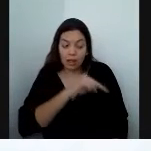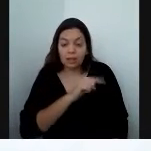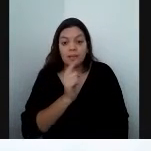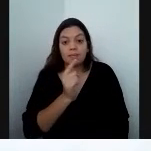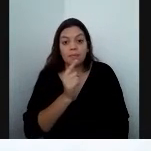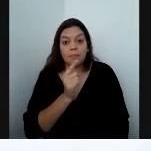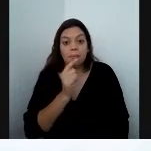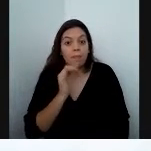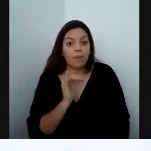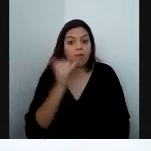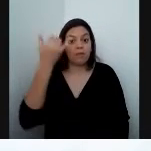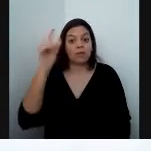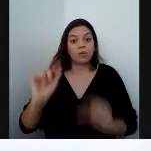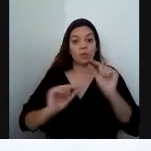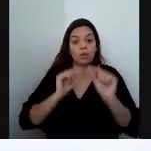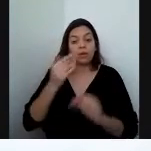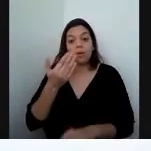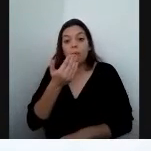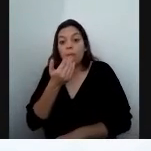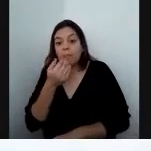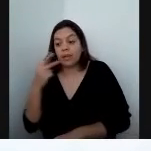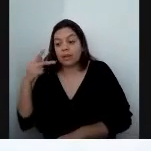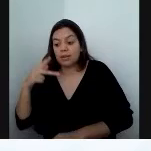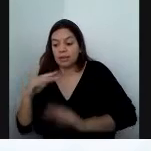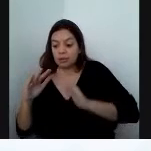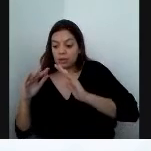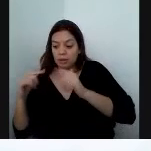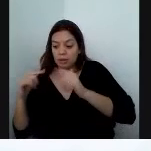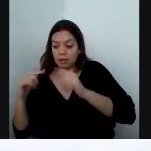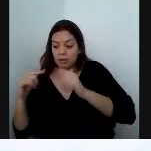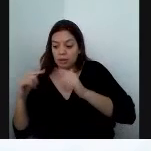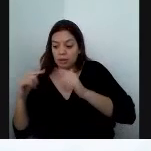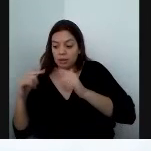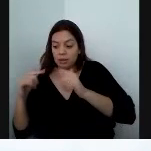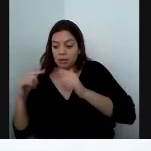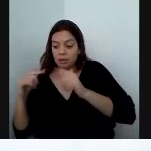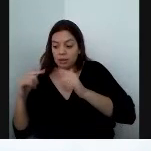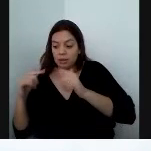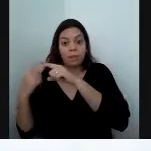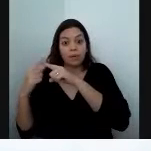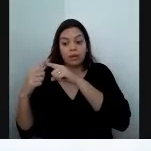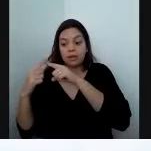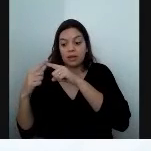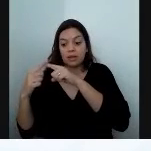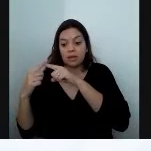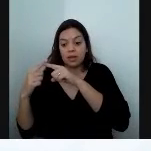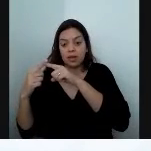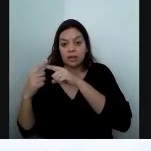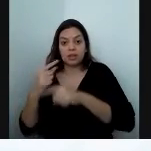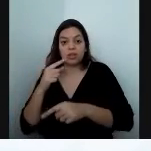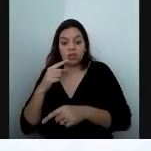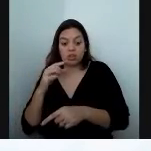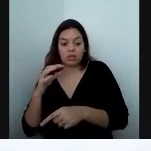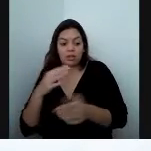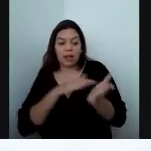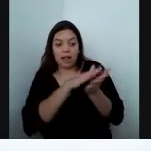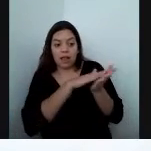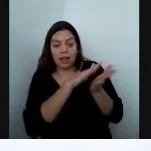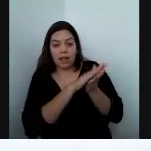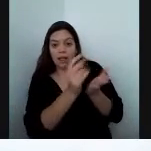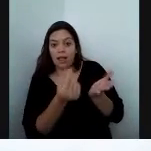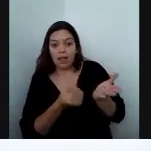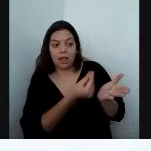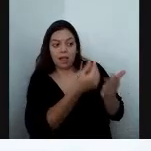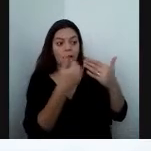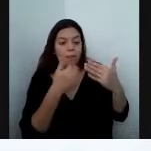aquilo. Então, é isso que acendeu a luzinha em todos os sindicatos, porque não foi uma coisa que ia durar. Como você falou, home office